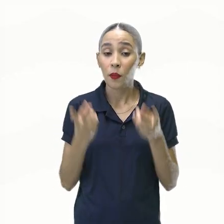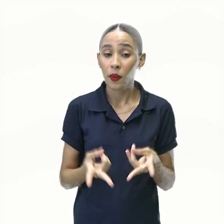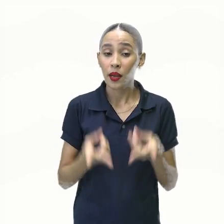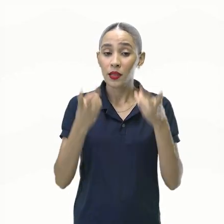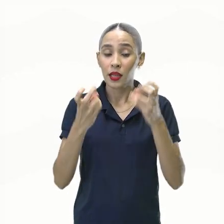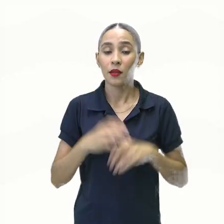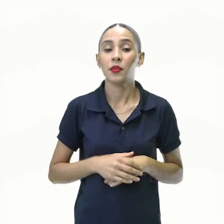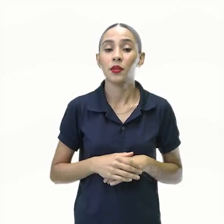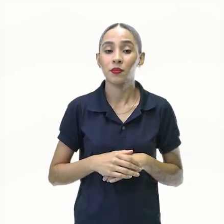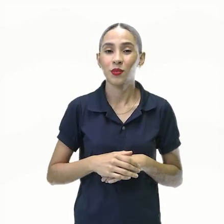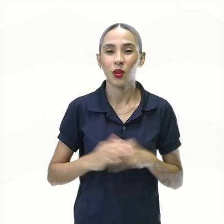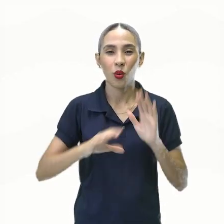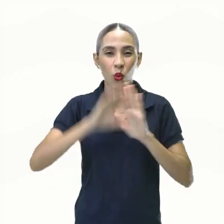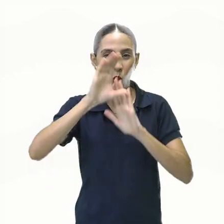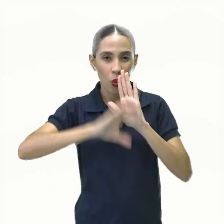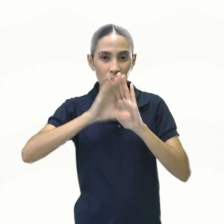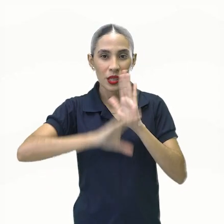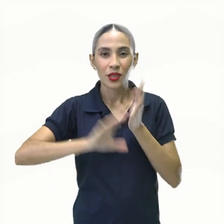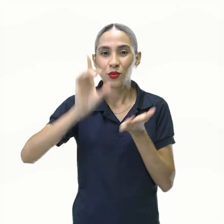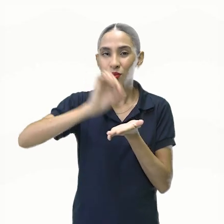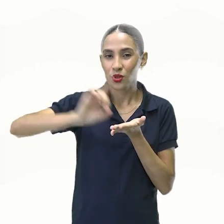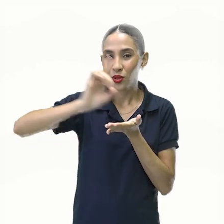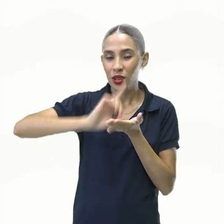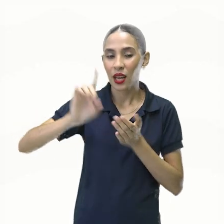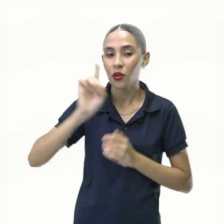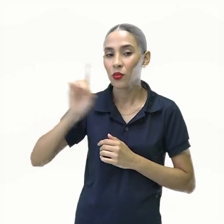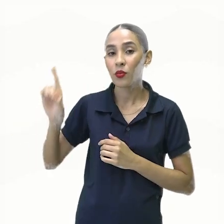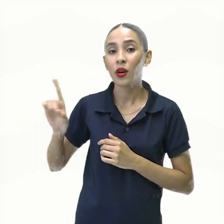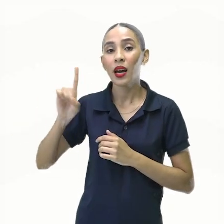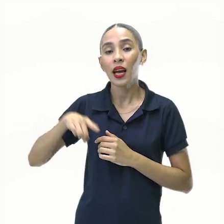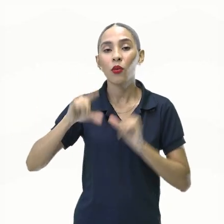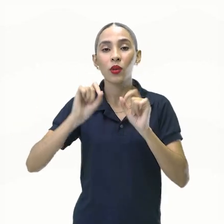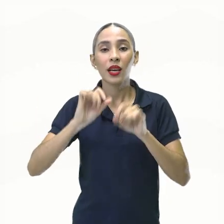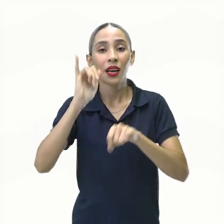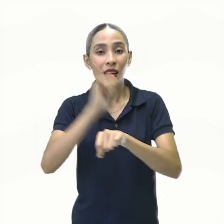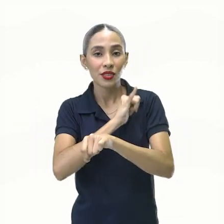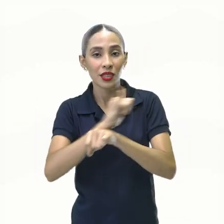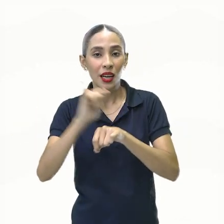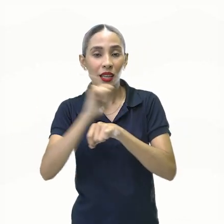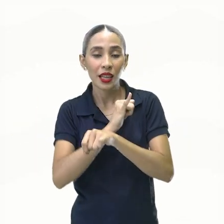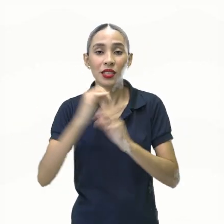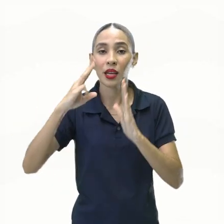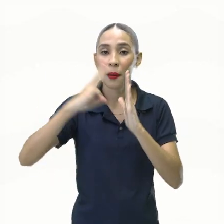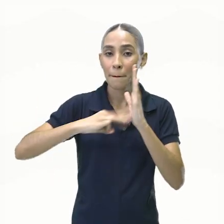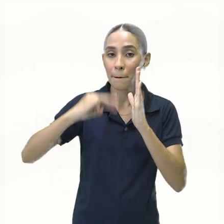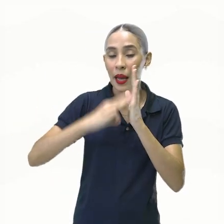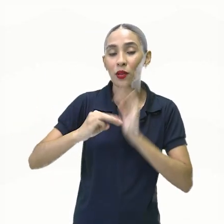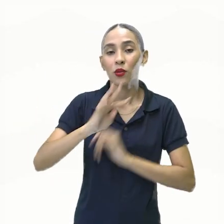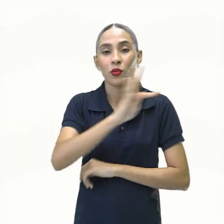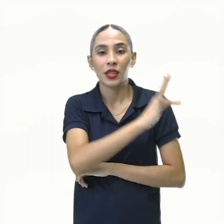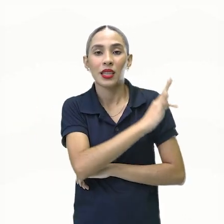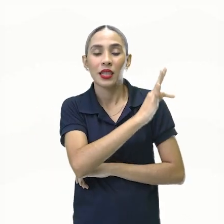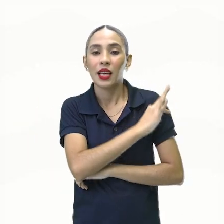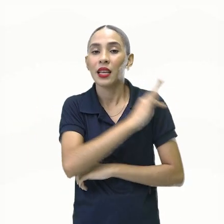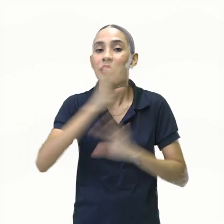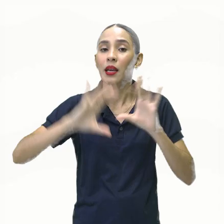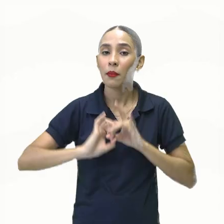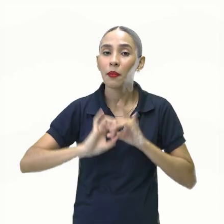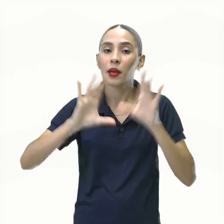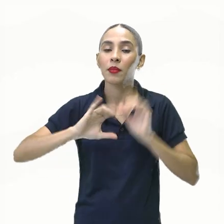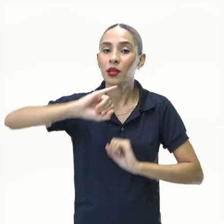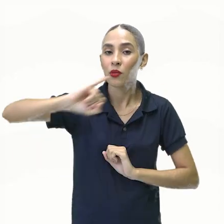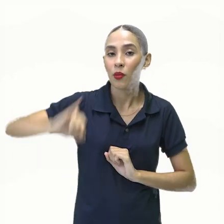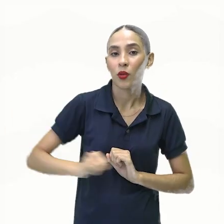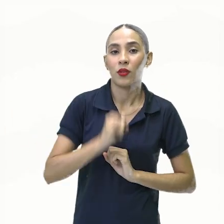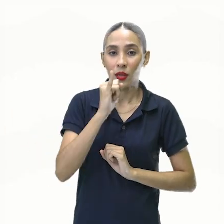Você percebe que, por definição, eu tenho que é o conjunto dos instrumentos, métodos e técnicas que